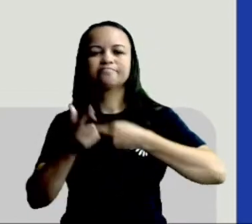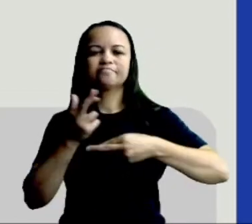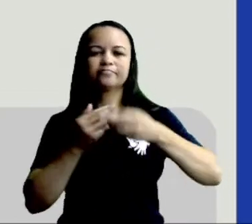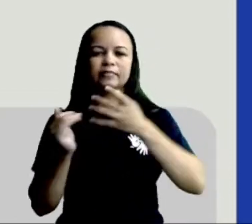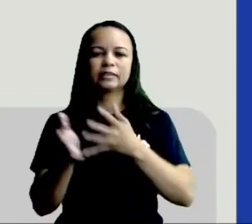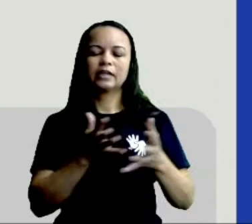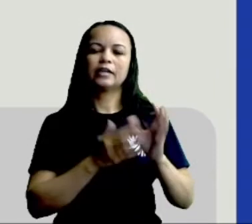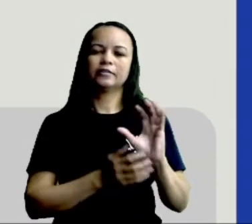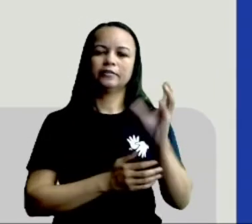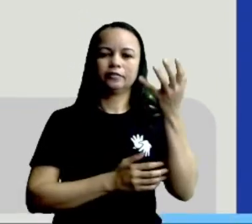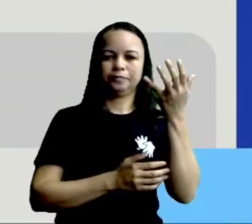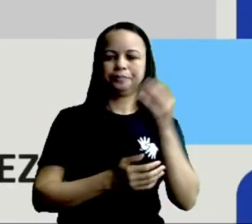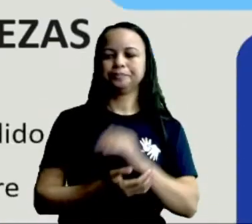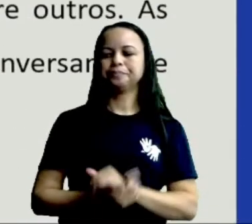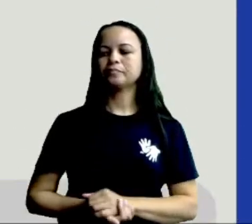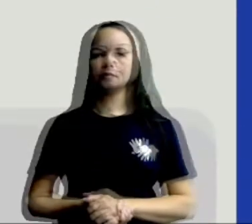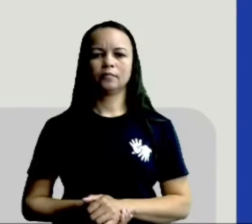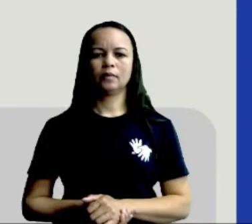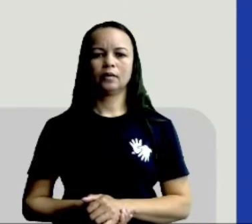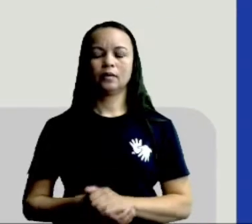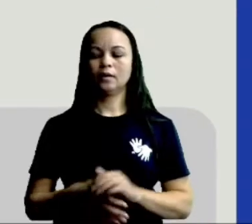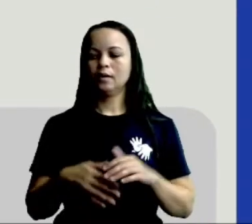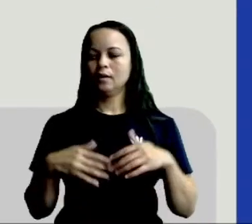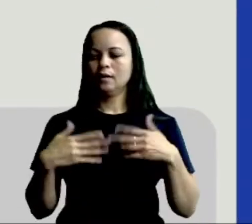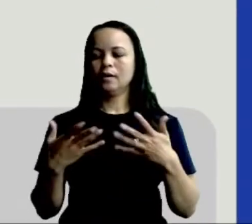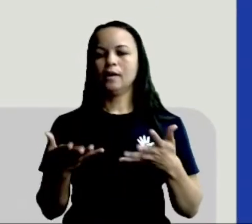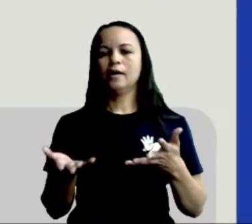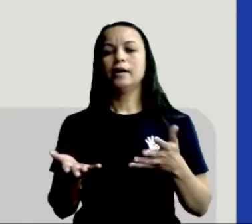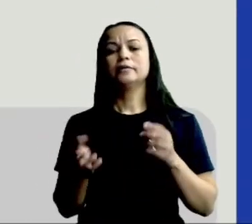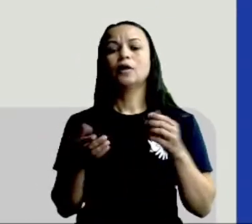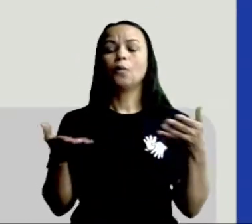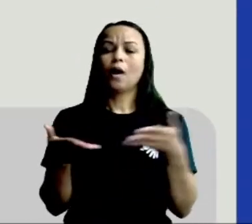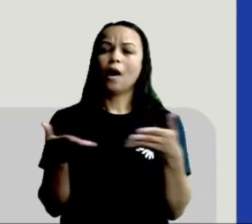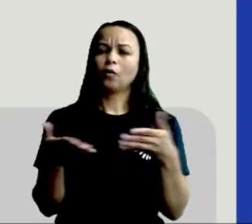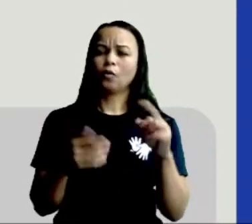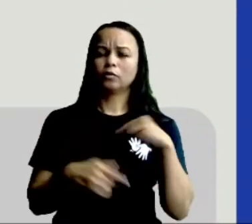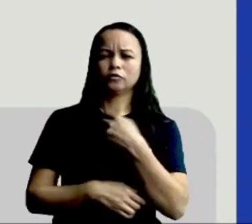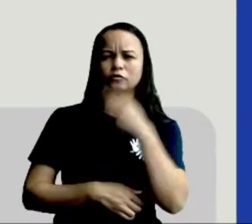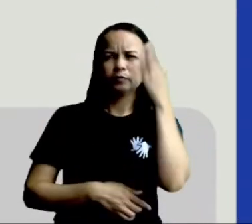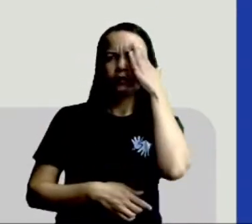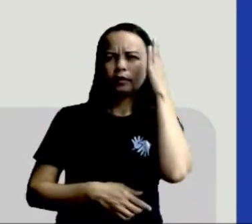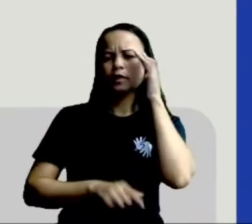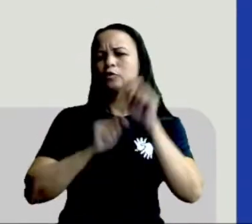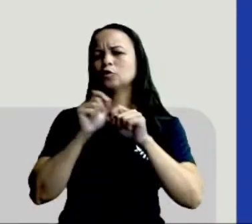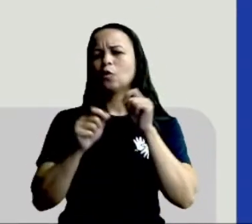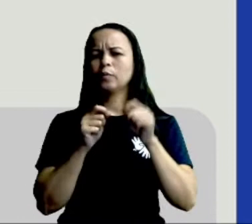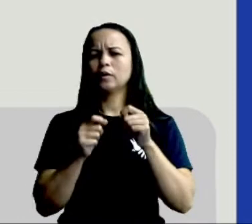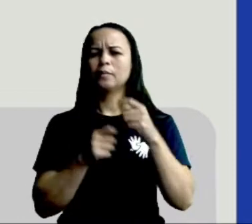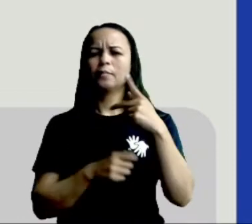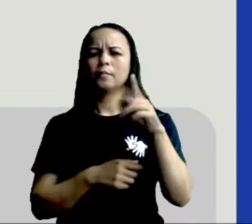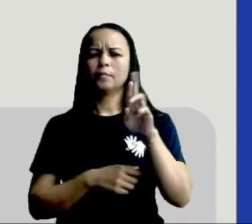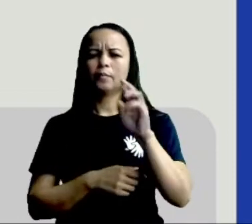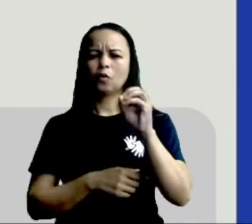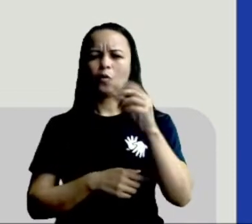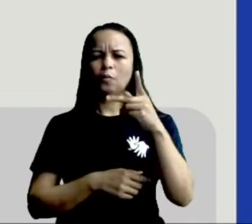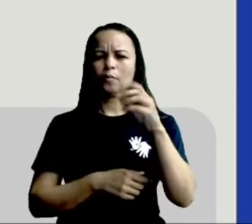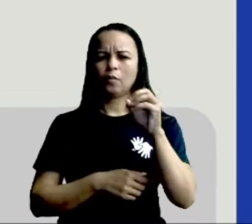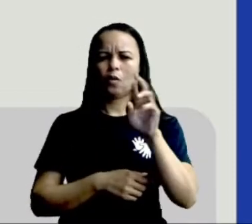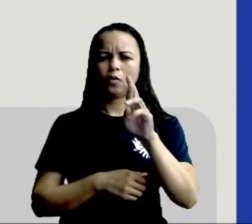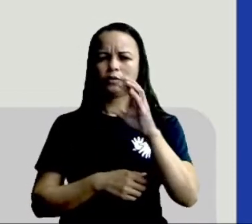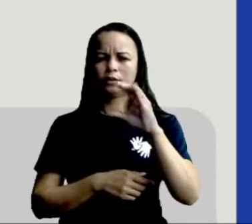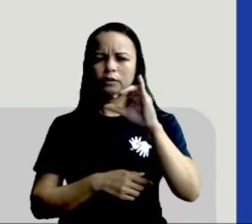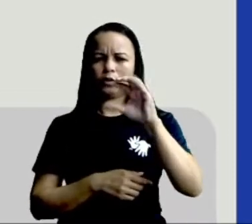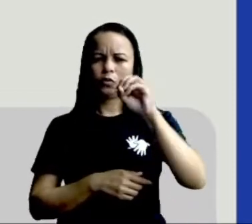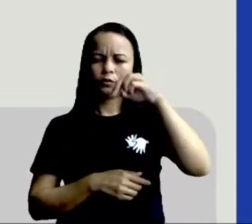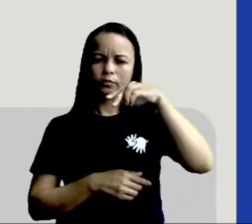e essa resolução hoje, ok? Então, agora a gente vai entender um pouco sobre proporcionalidade. Então, proporcionalidade